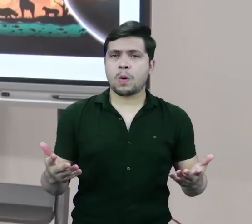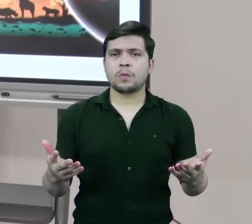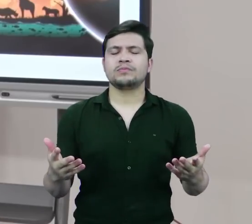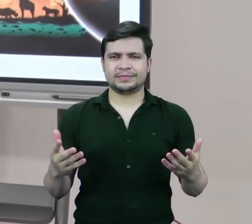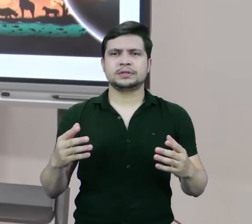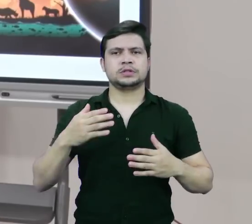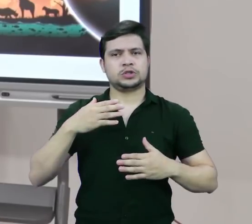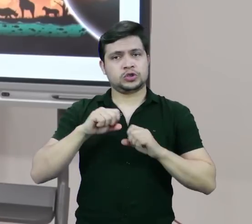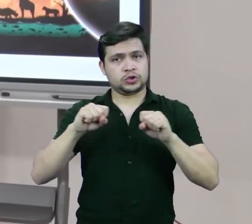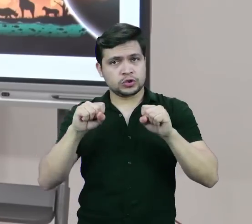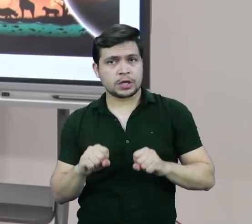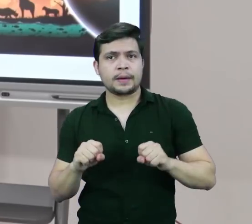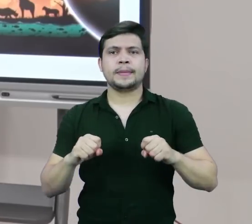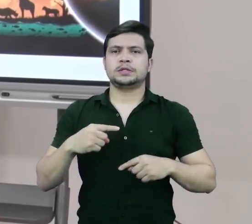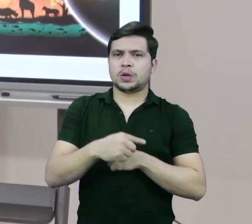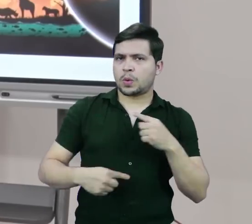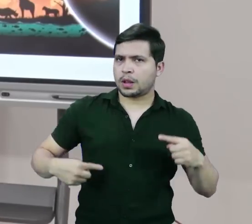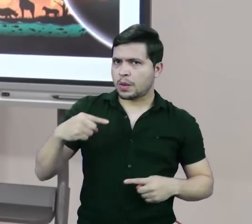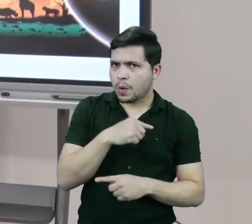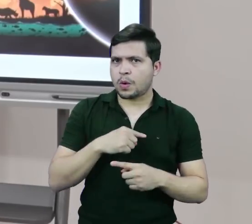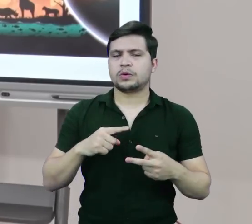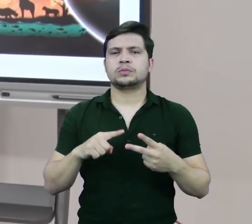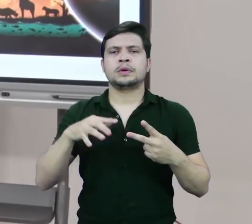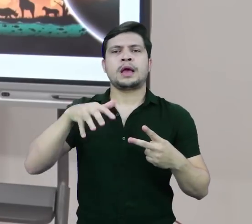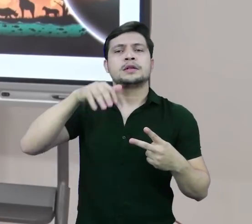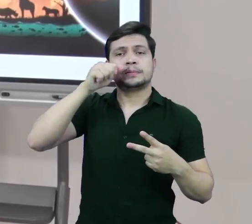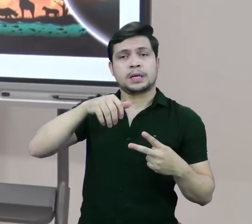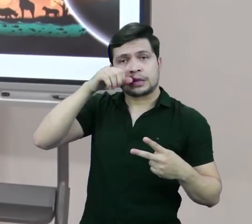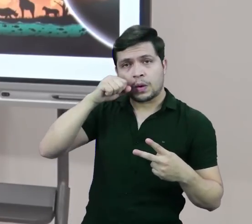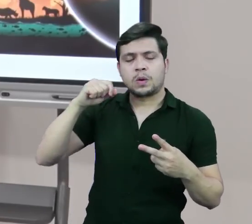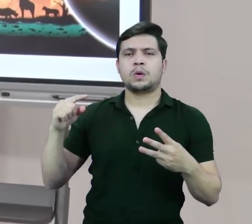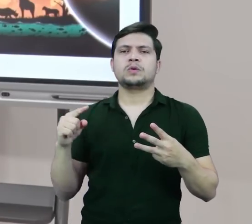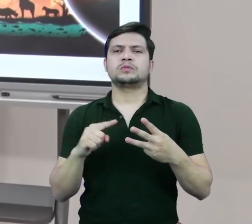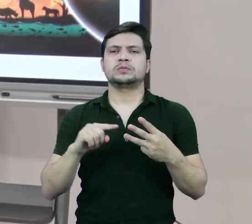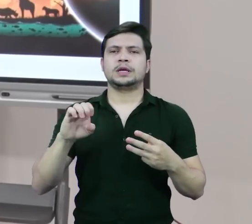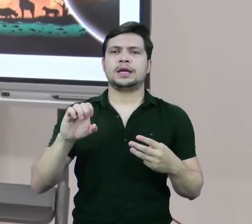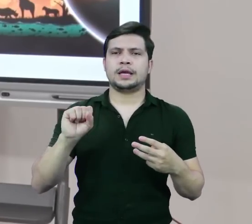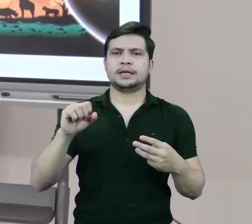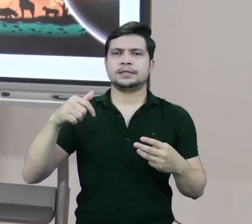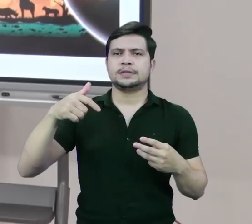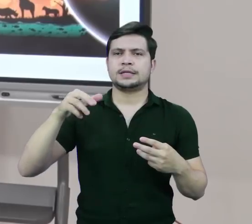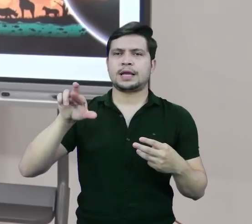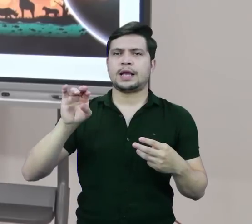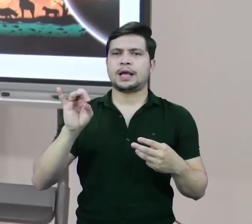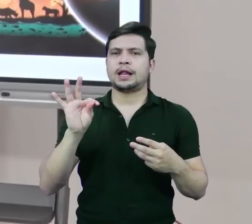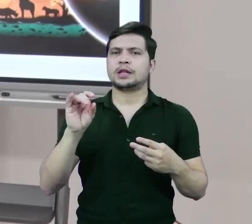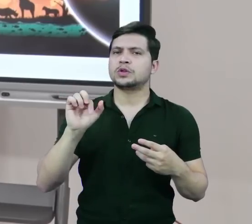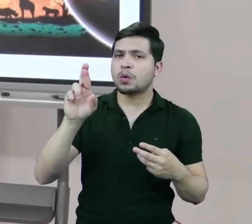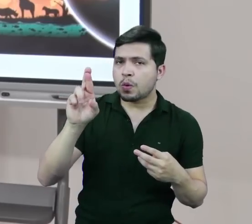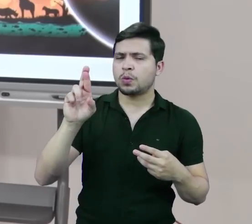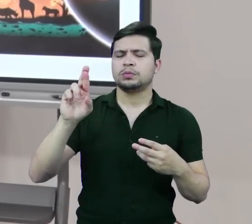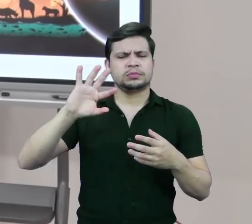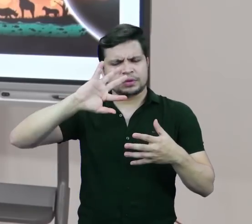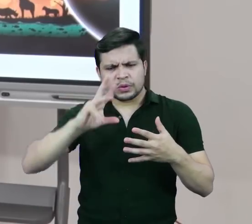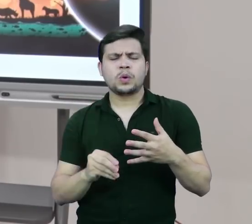humano? Sistema circulatório, sistema respiratório, sistema excretor. Todos esses sistemas vão permitir, né, que o